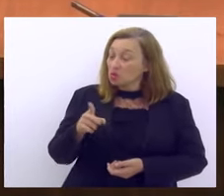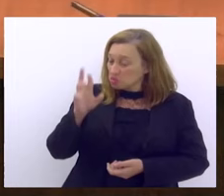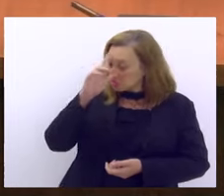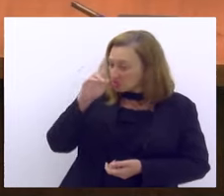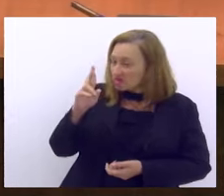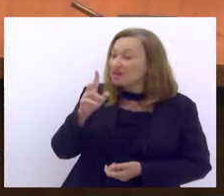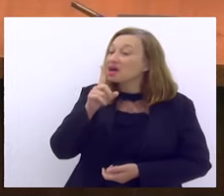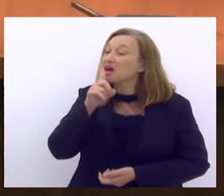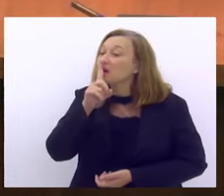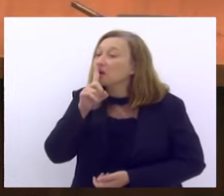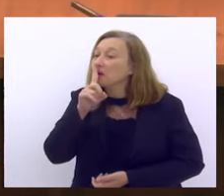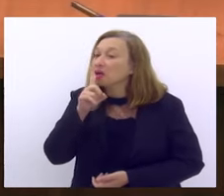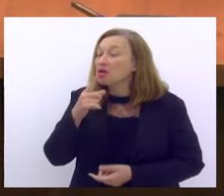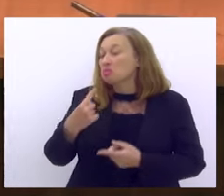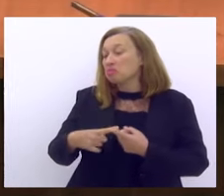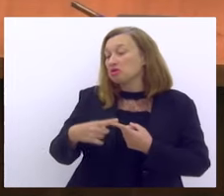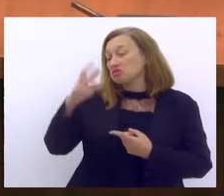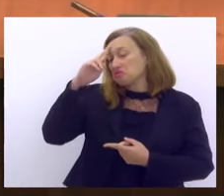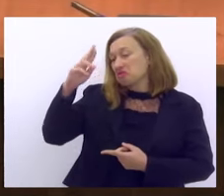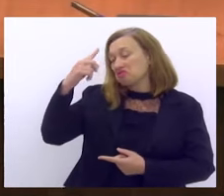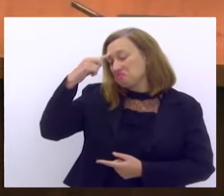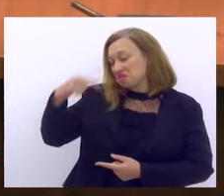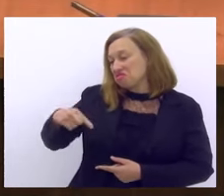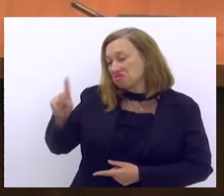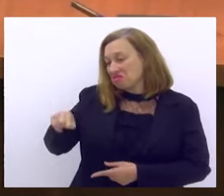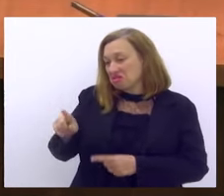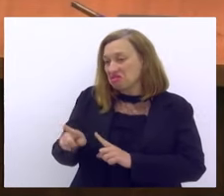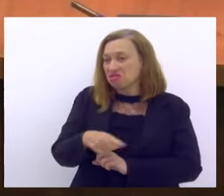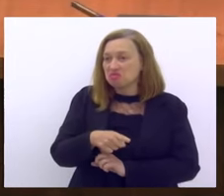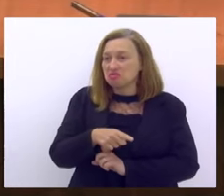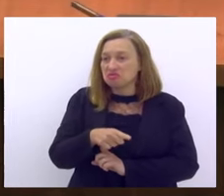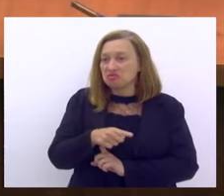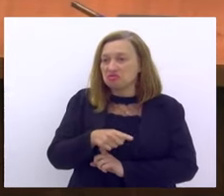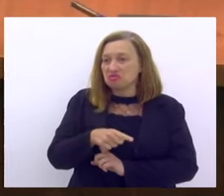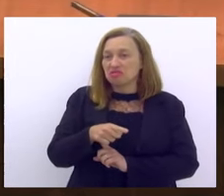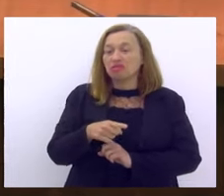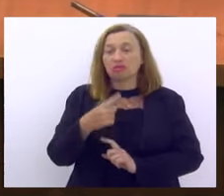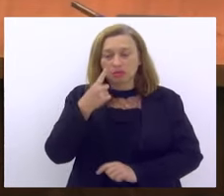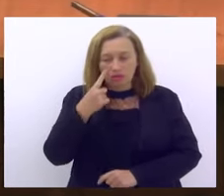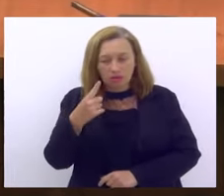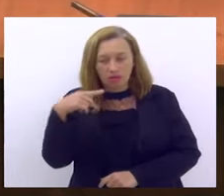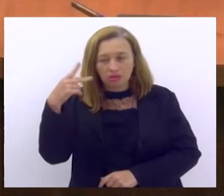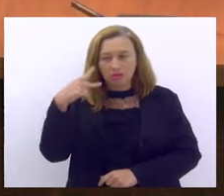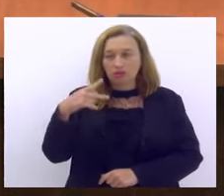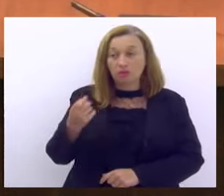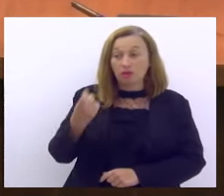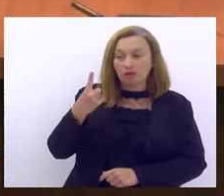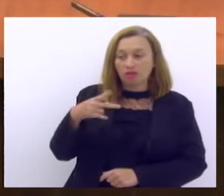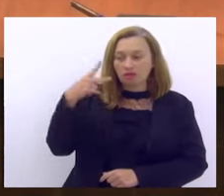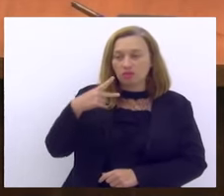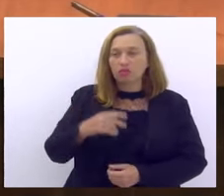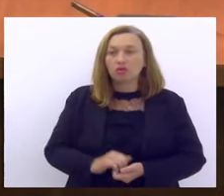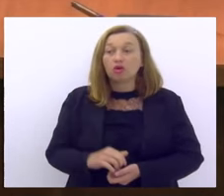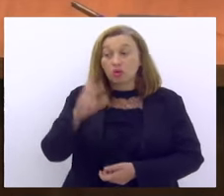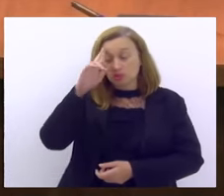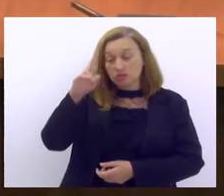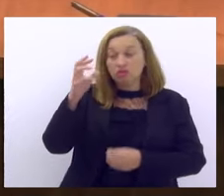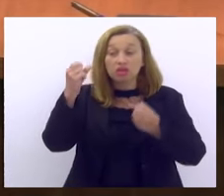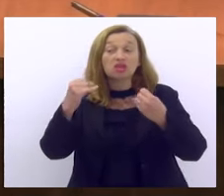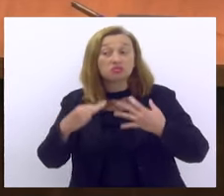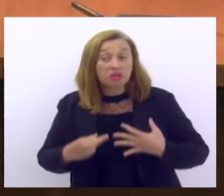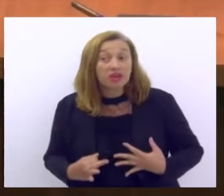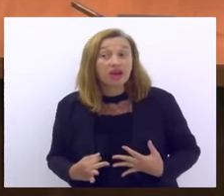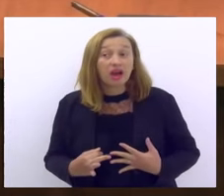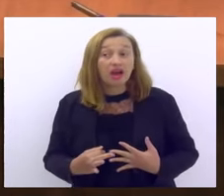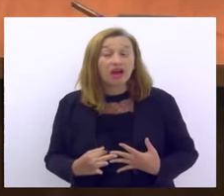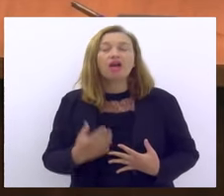patrão a quem o senhor é um cachorrinho manda. E vou além, vereadorzinho, ex-vereador. O senhor tem que explicar